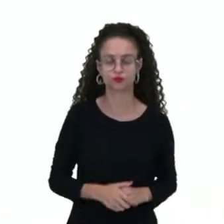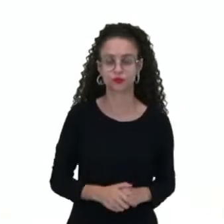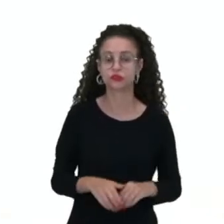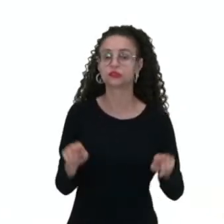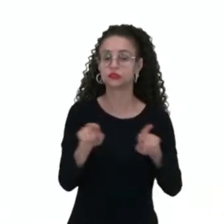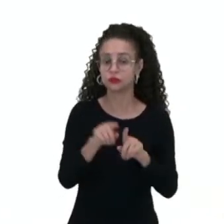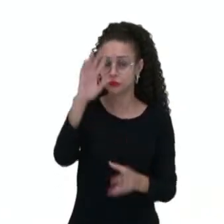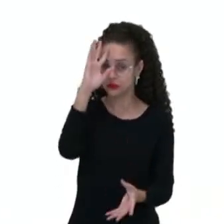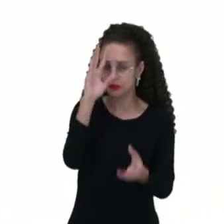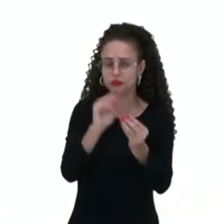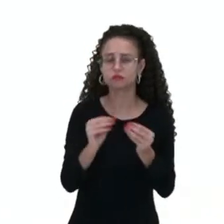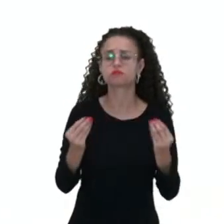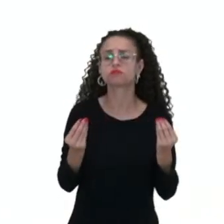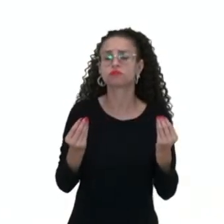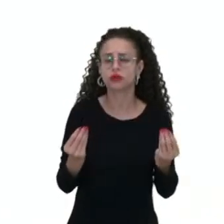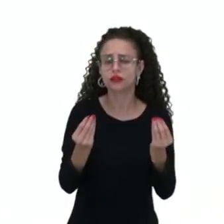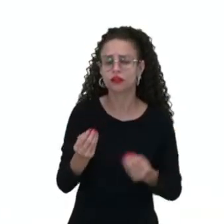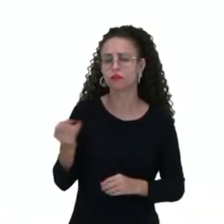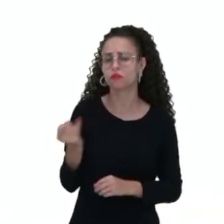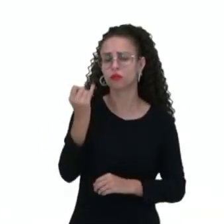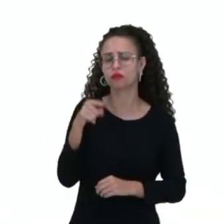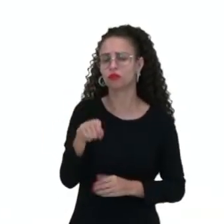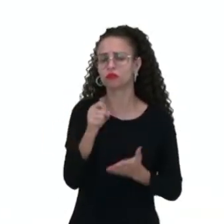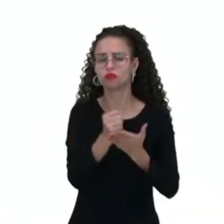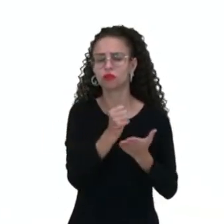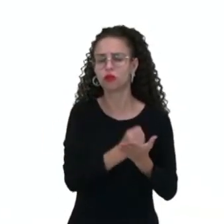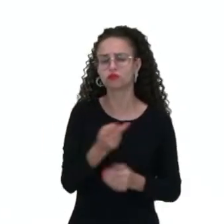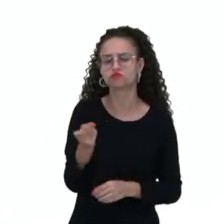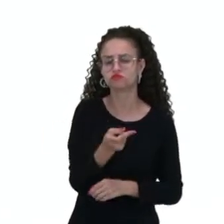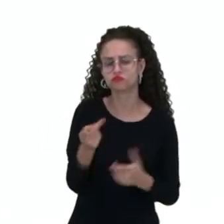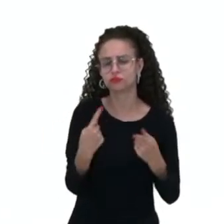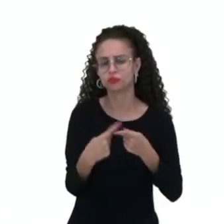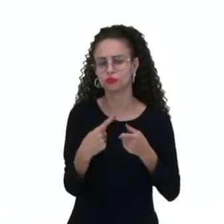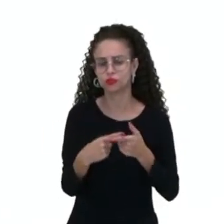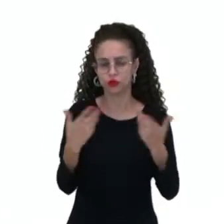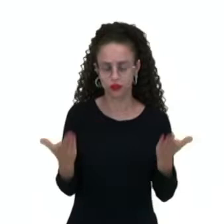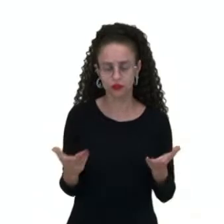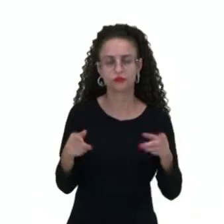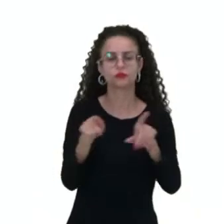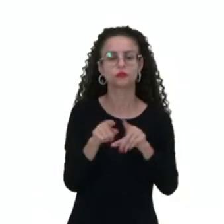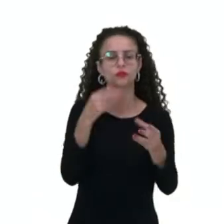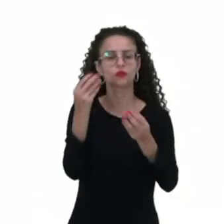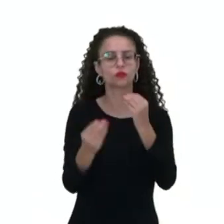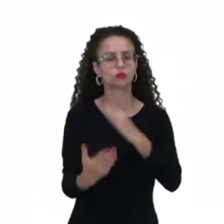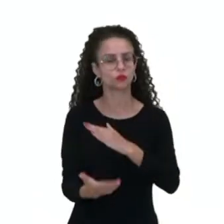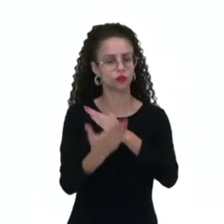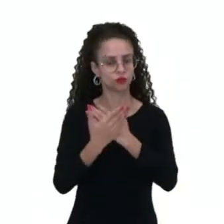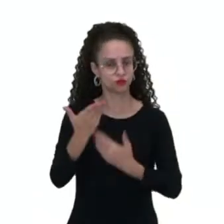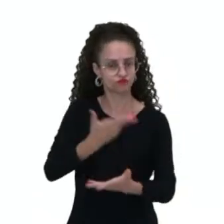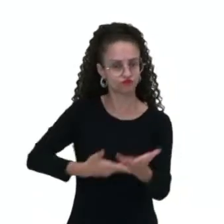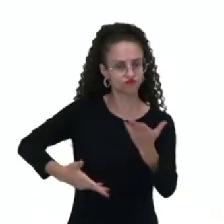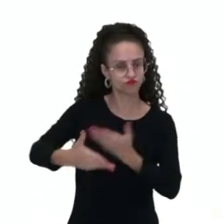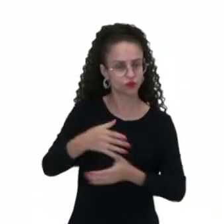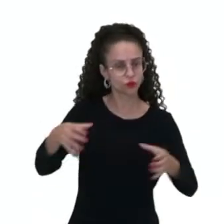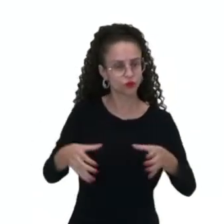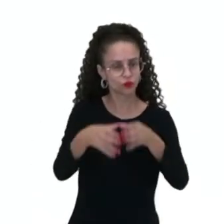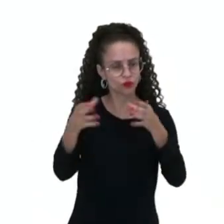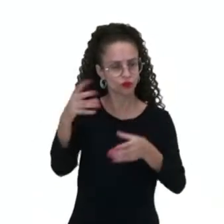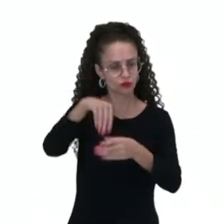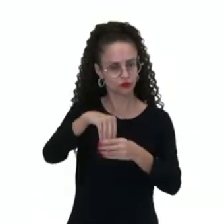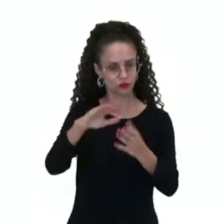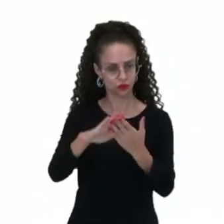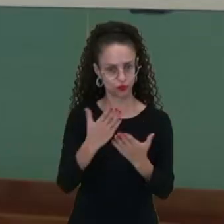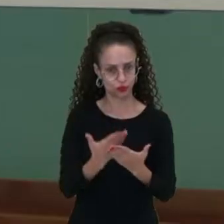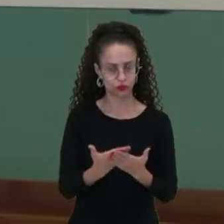entender para que servem esses documentos e como eles podem ajudar a nossa convivência diária dentro da escola.